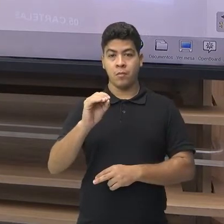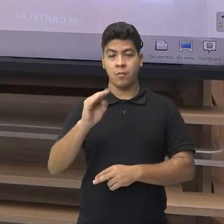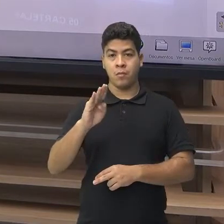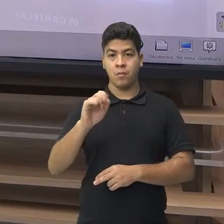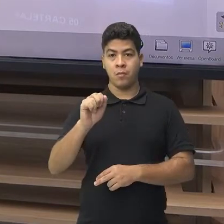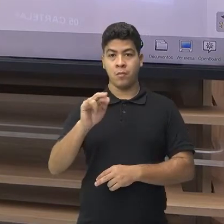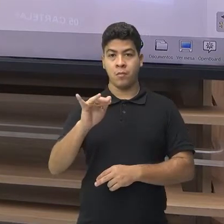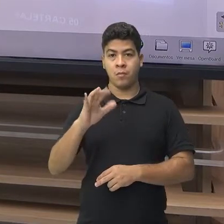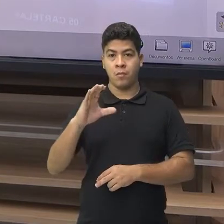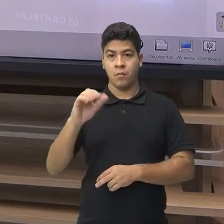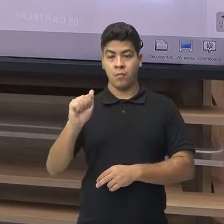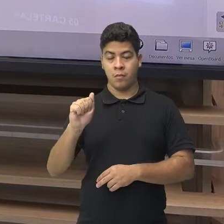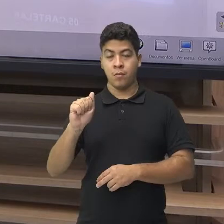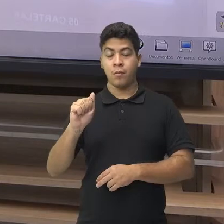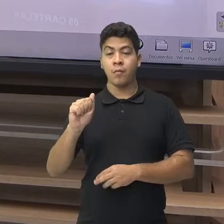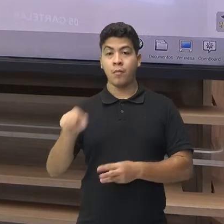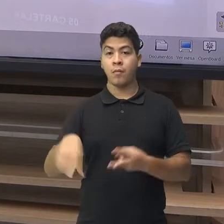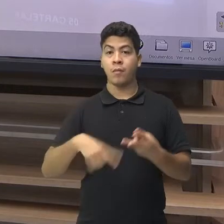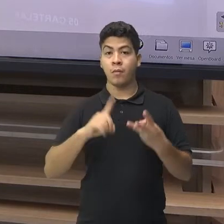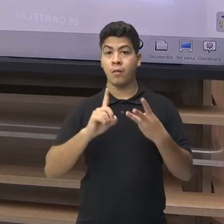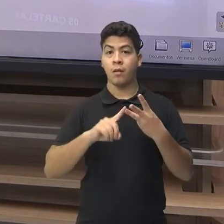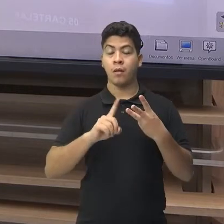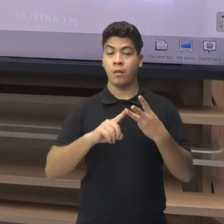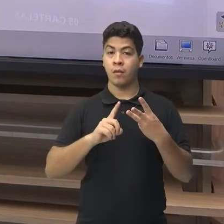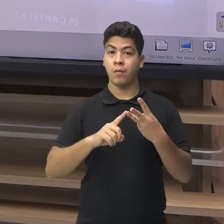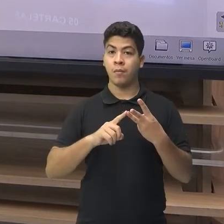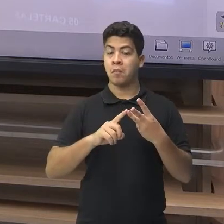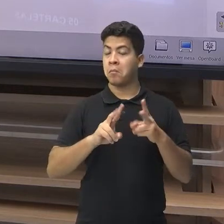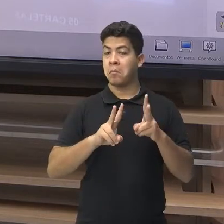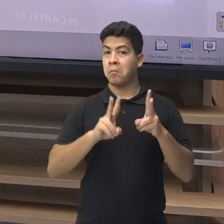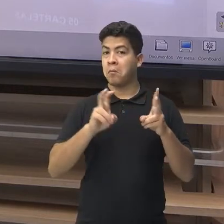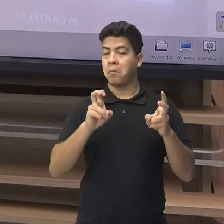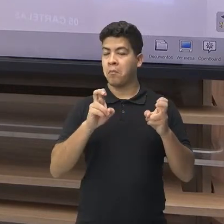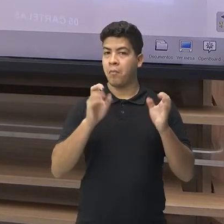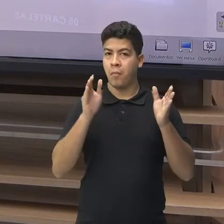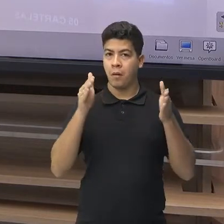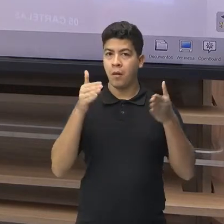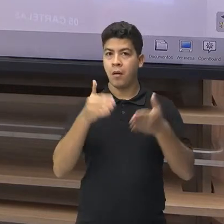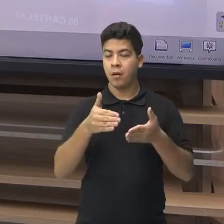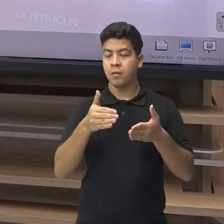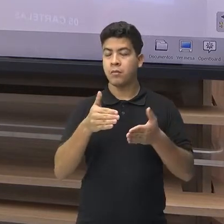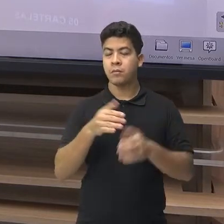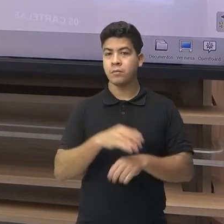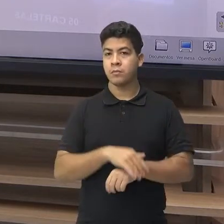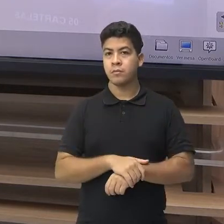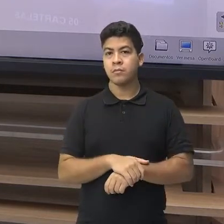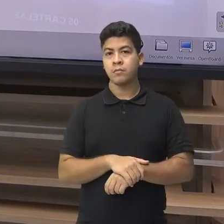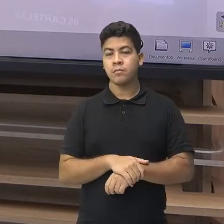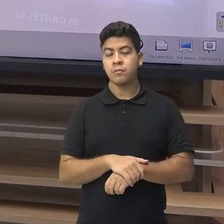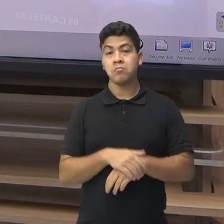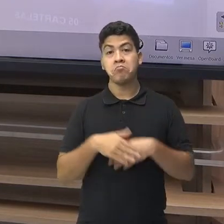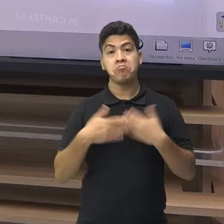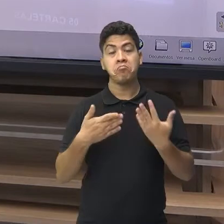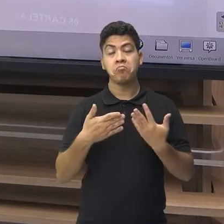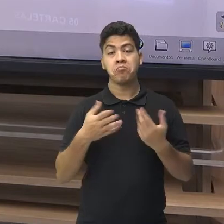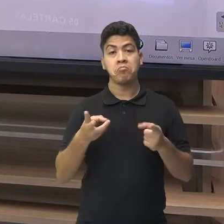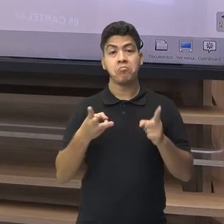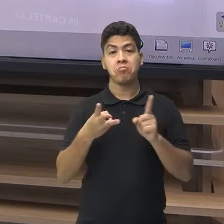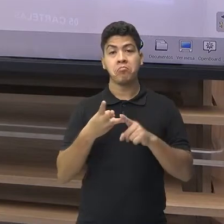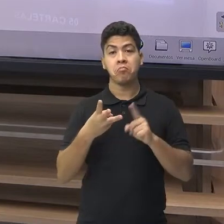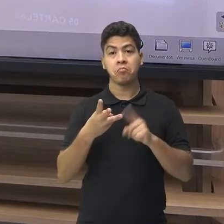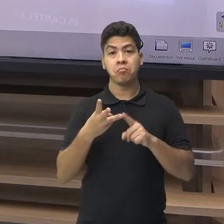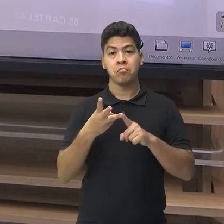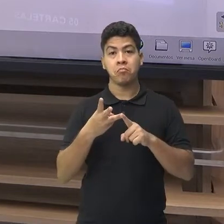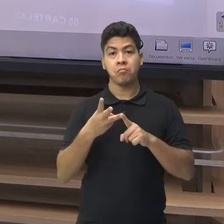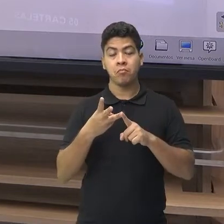transformação particular, né? É assim que nós chamamos, é porque uma das variáveis permanece constante. Vamos agora conhecer a transformação